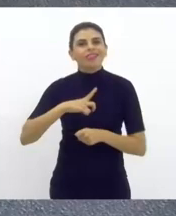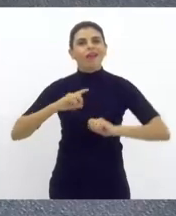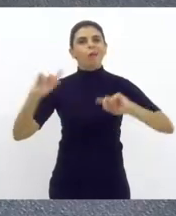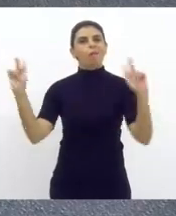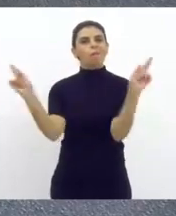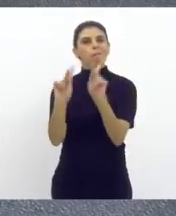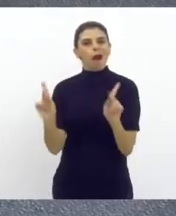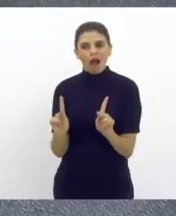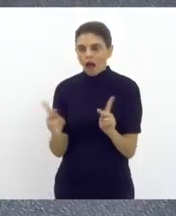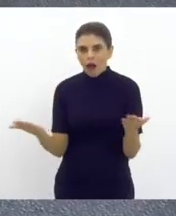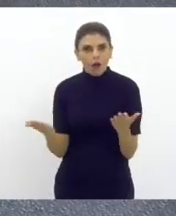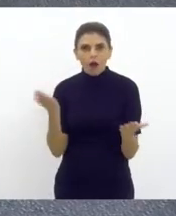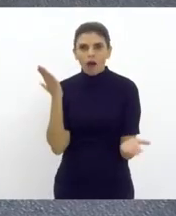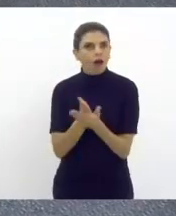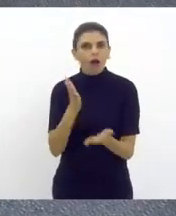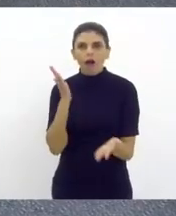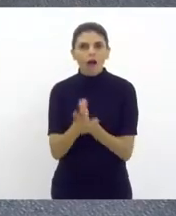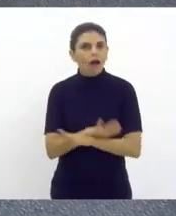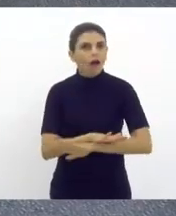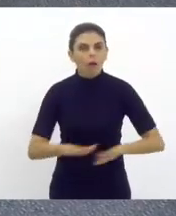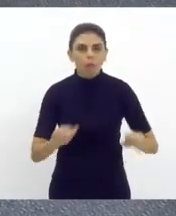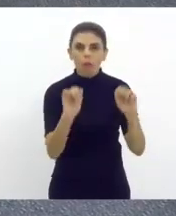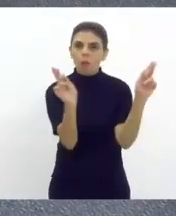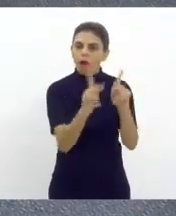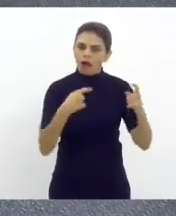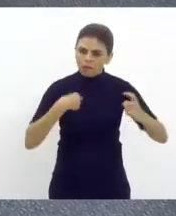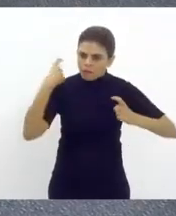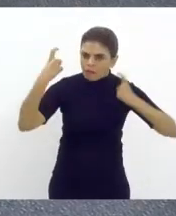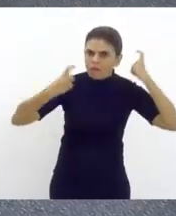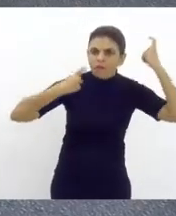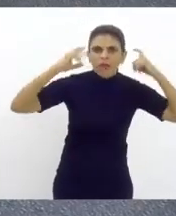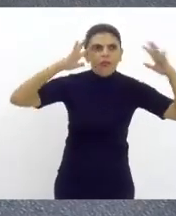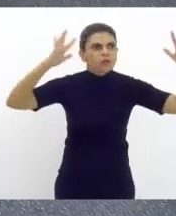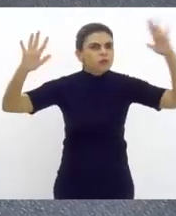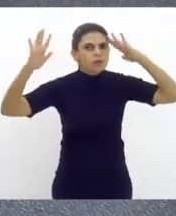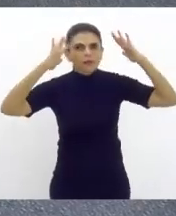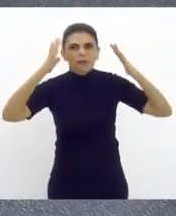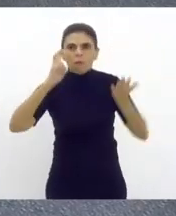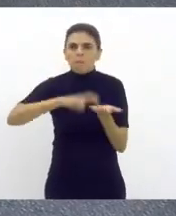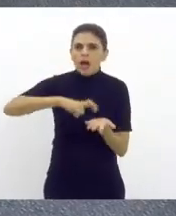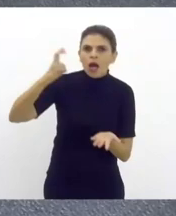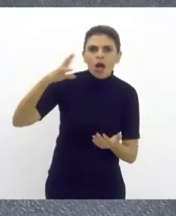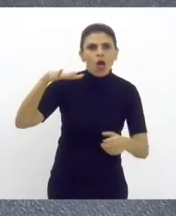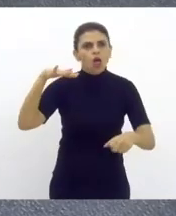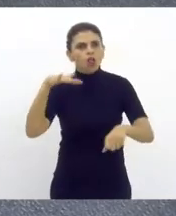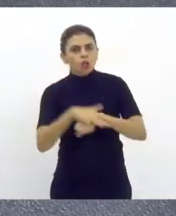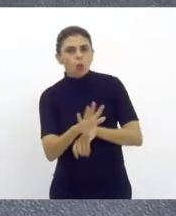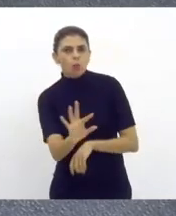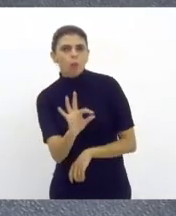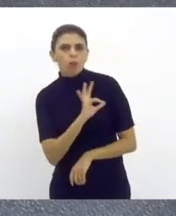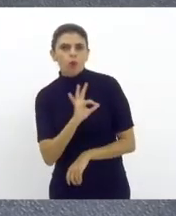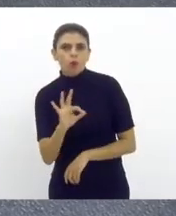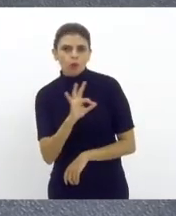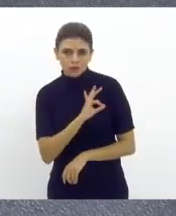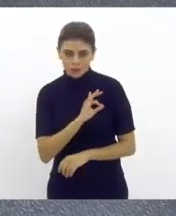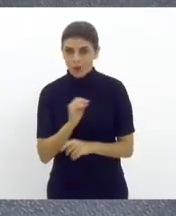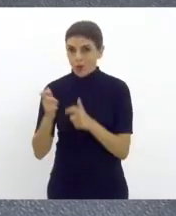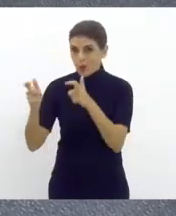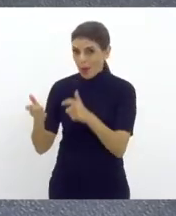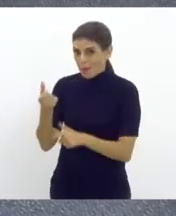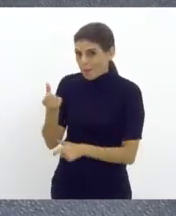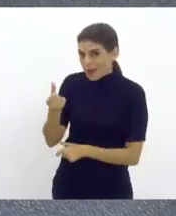nós não temos mais pais eu fico preocupado dia e noite com os policiais da delegacia 64 DP